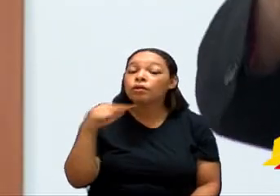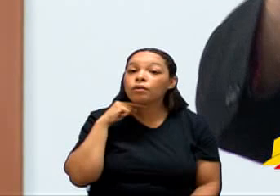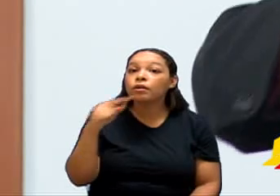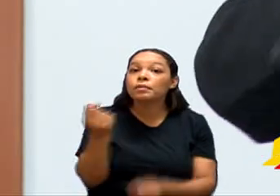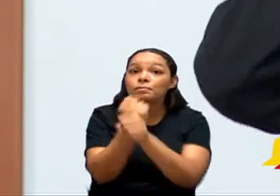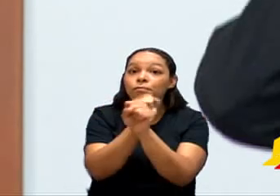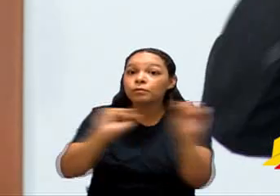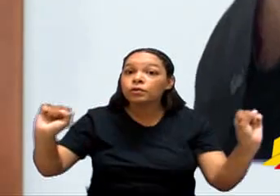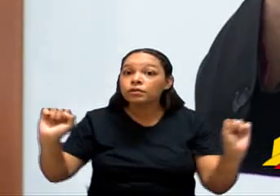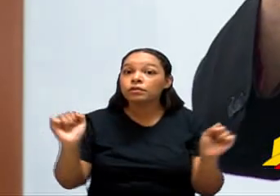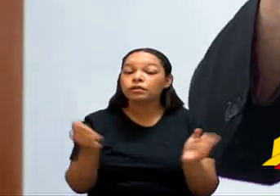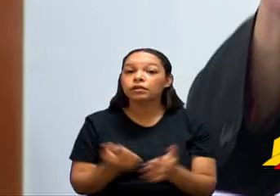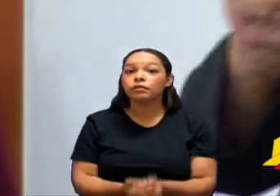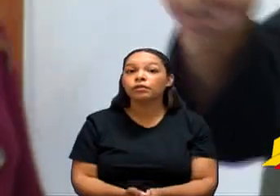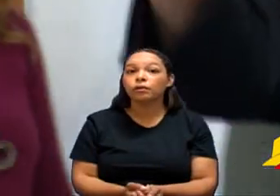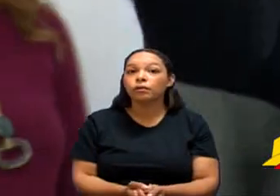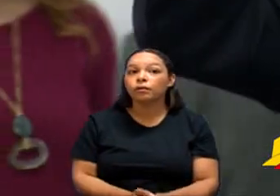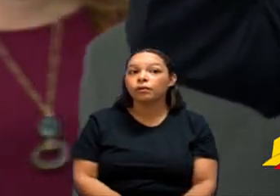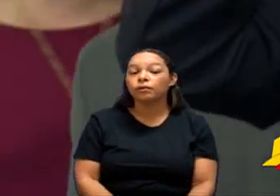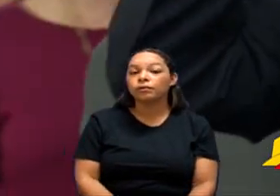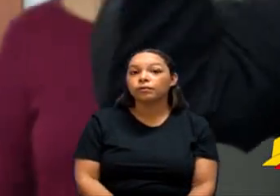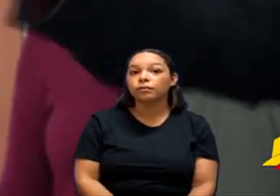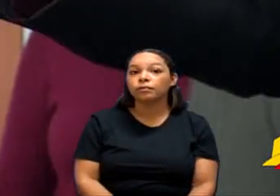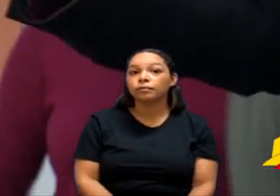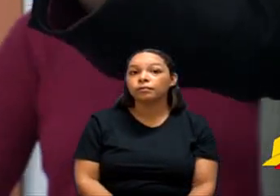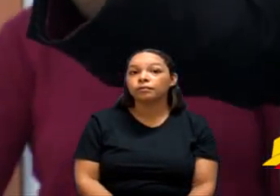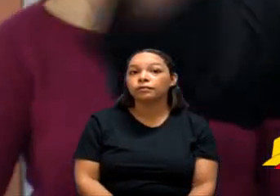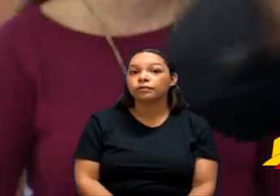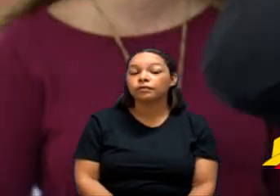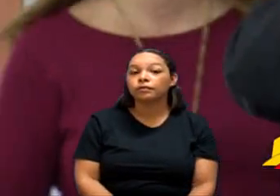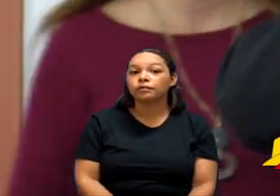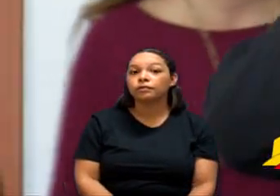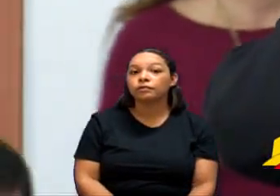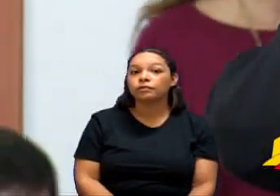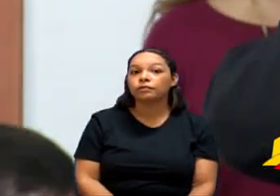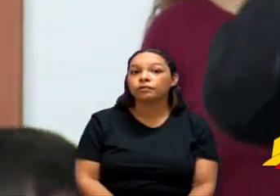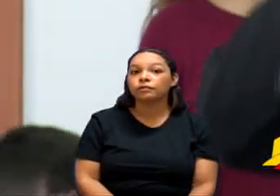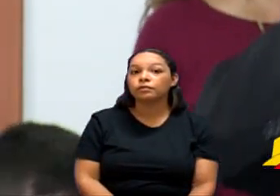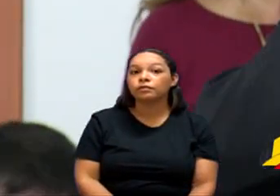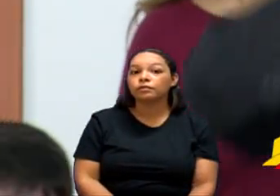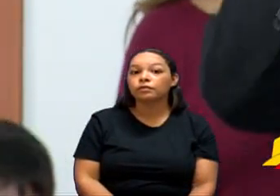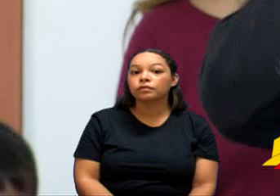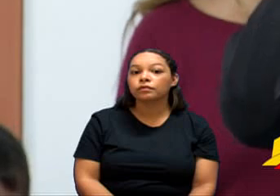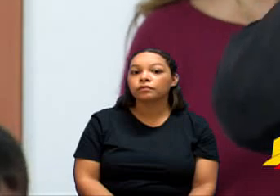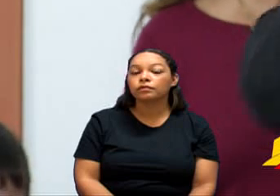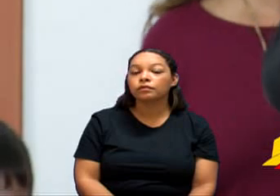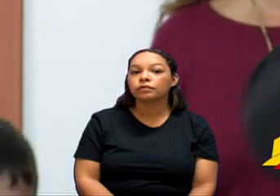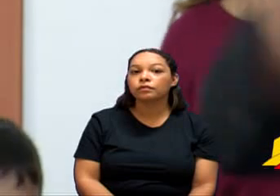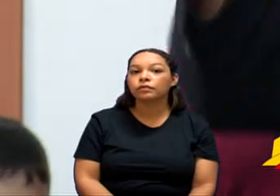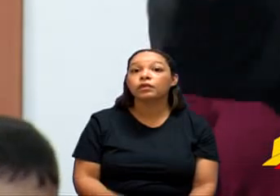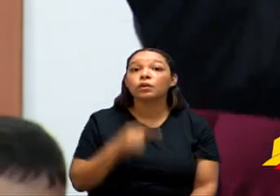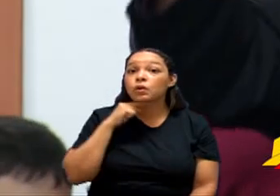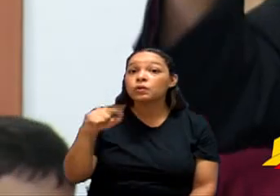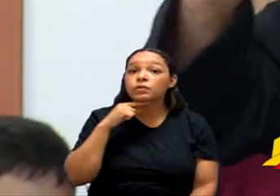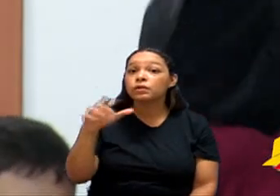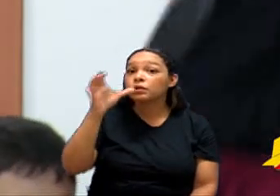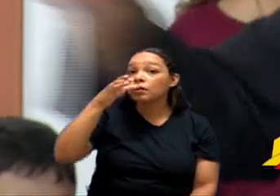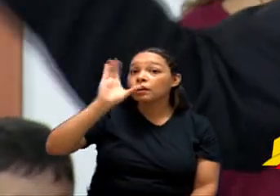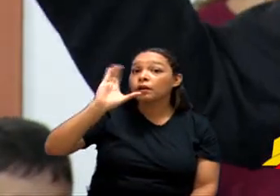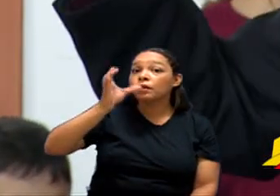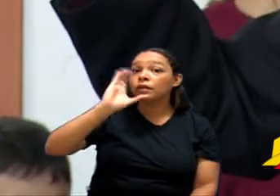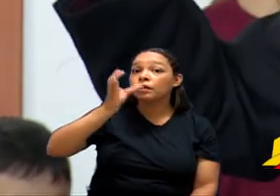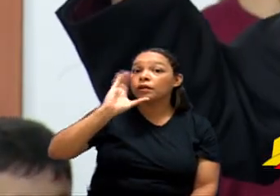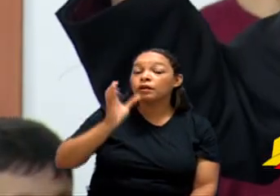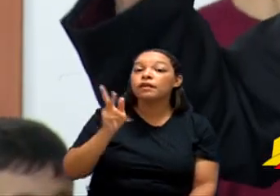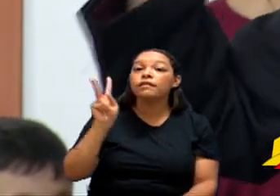6 dias que está acontecendo, não é só na Vila Pogresso. Se a vereadora só veio reclamar, não resolveu nada. Não vê que eu não estou conseguindo tomar água da torneira. Isso até